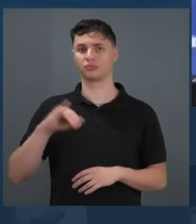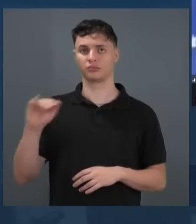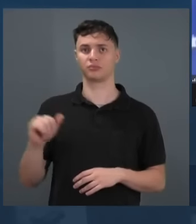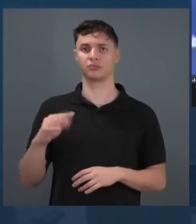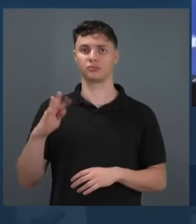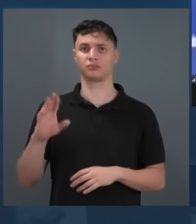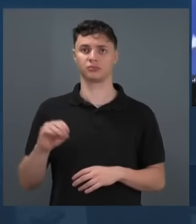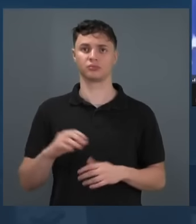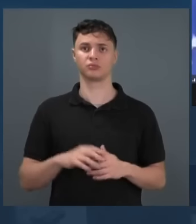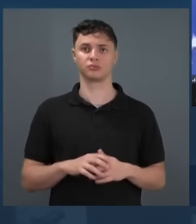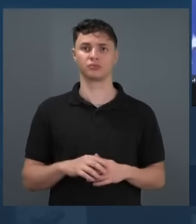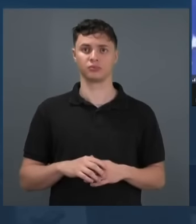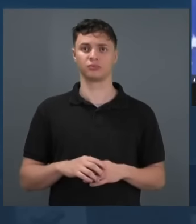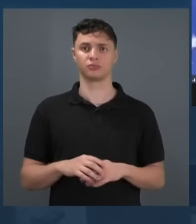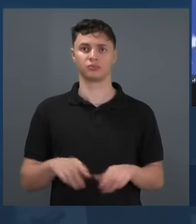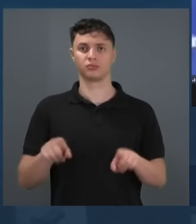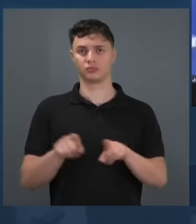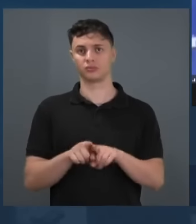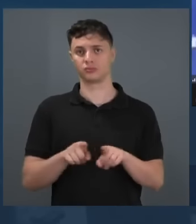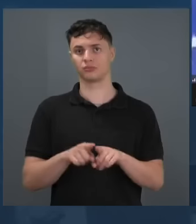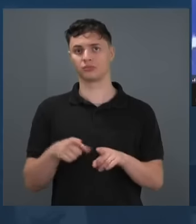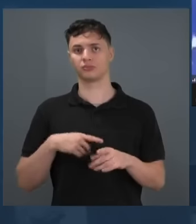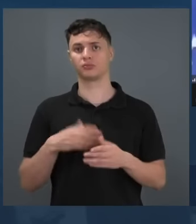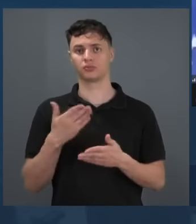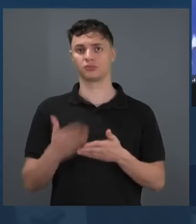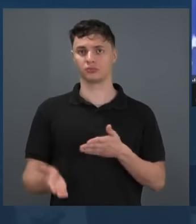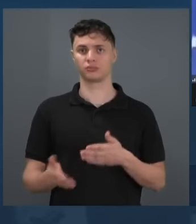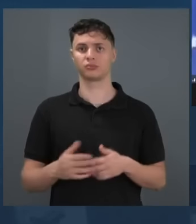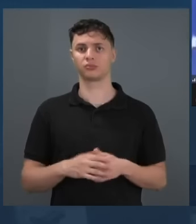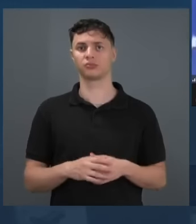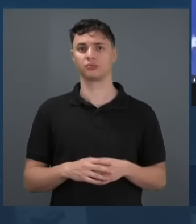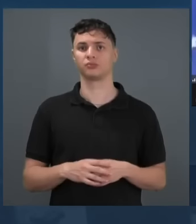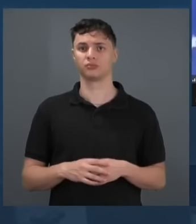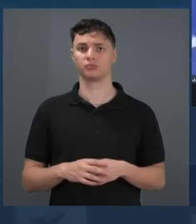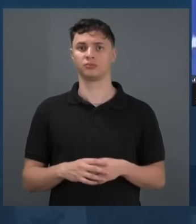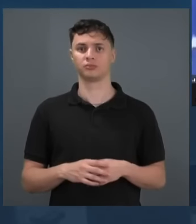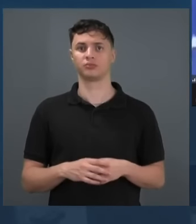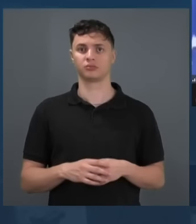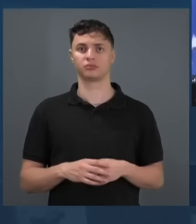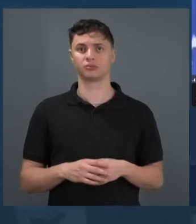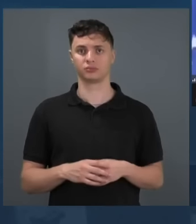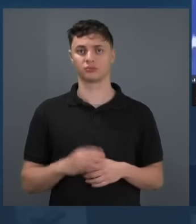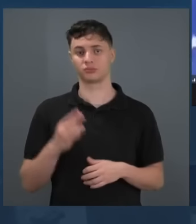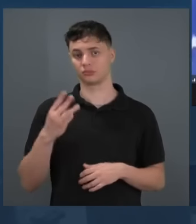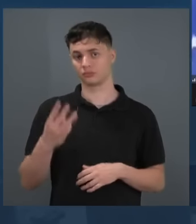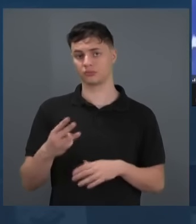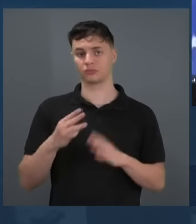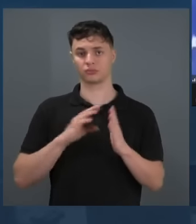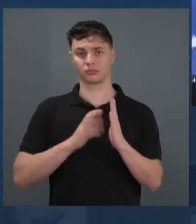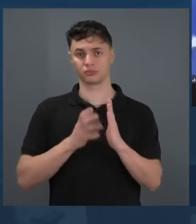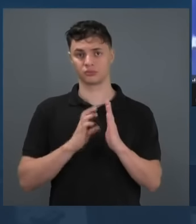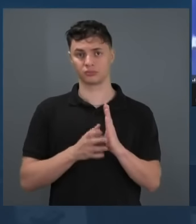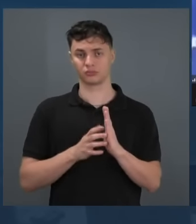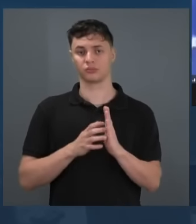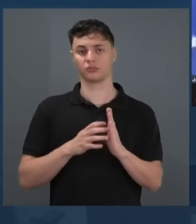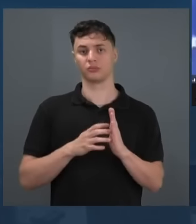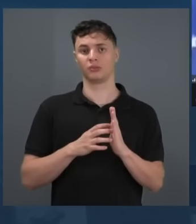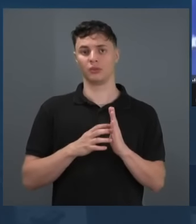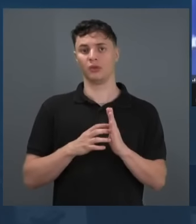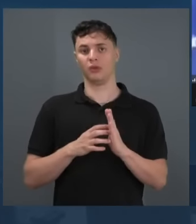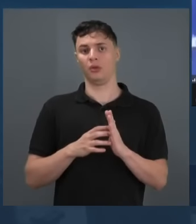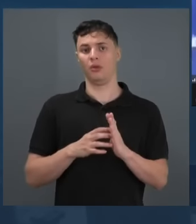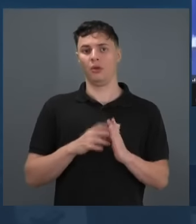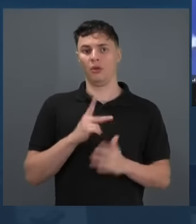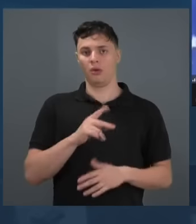Jato. Além da queda, o coice. 3 pequenos partidos políticos,